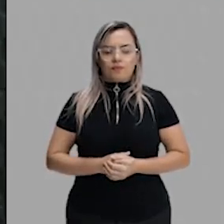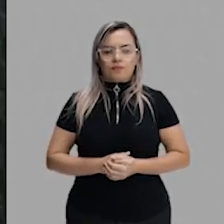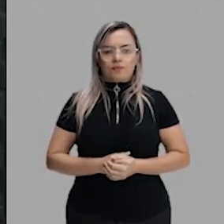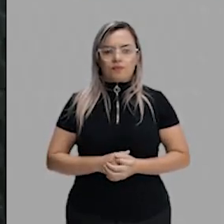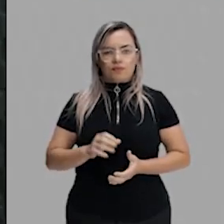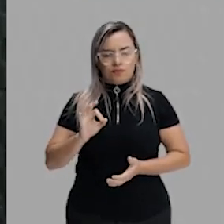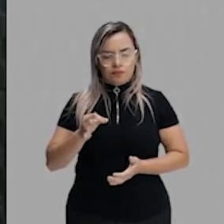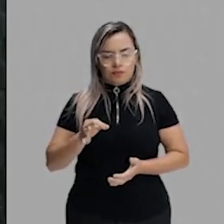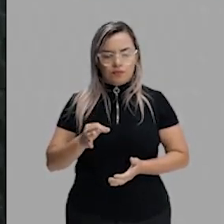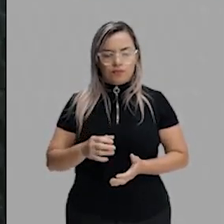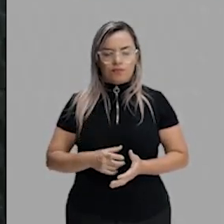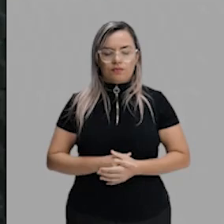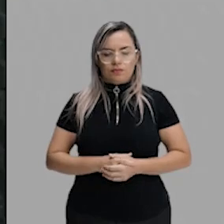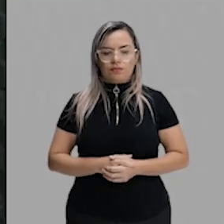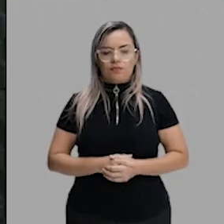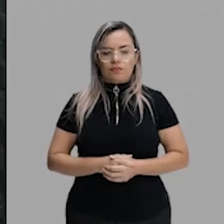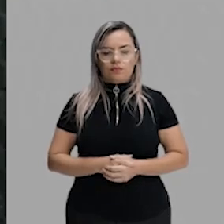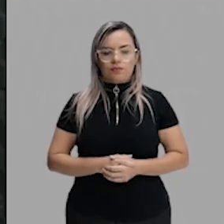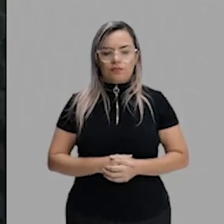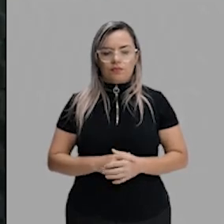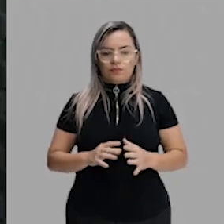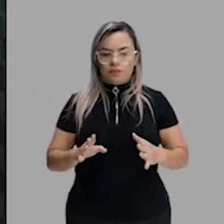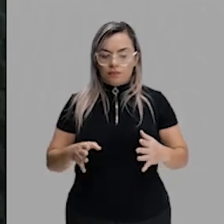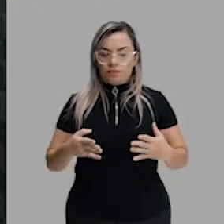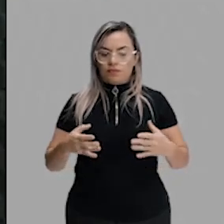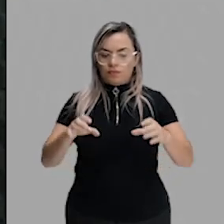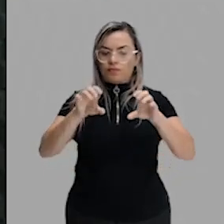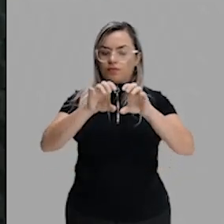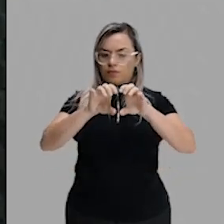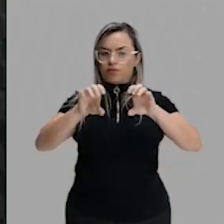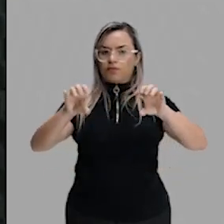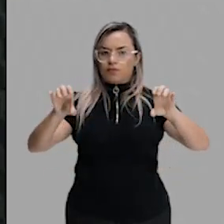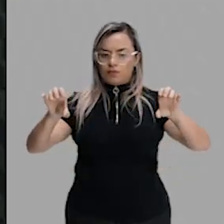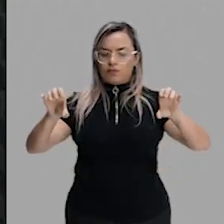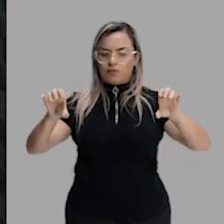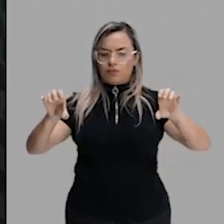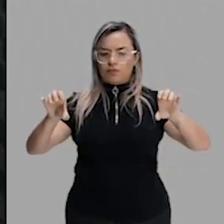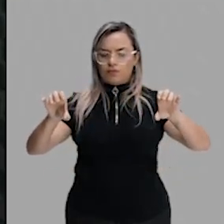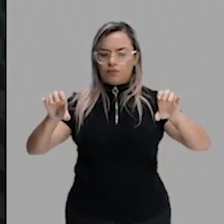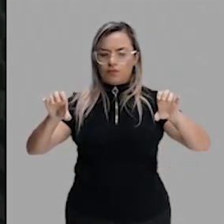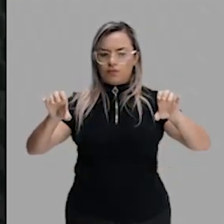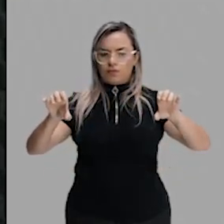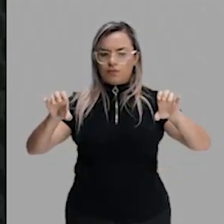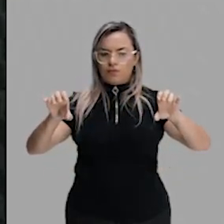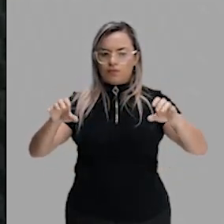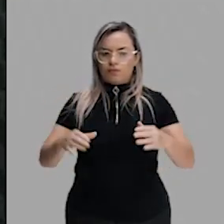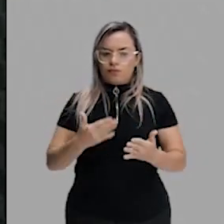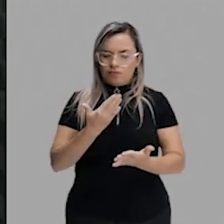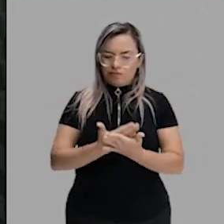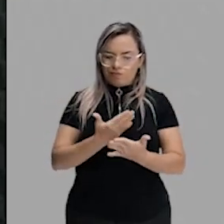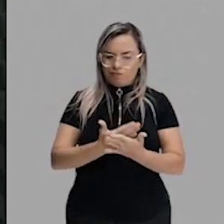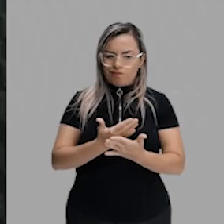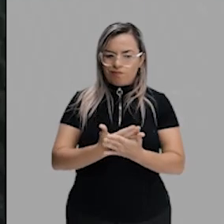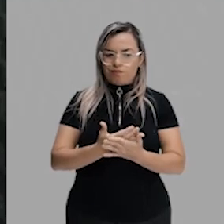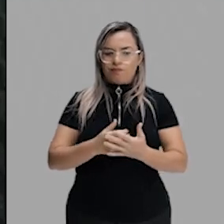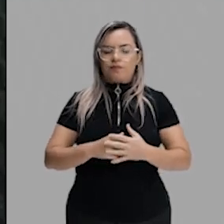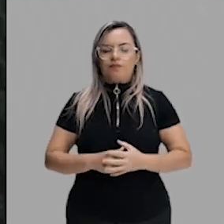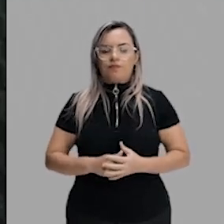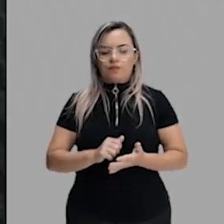Certinho? Preste bem atenção nesta equação. Esta equação vocês ainda vão trabalhar bastante com ela.